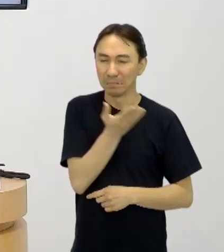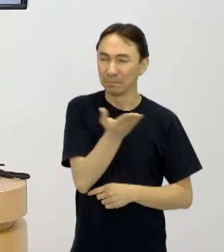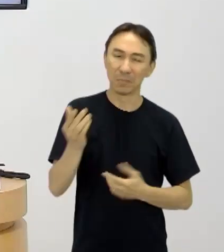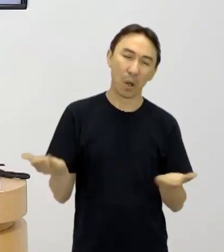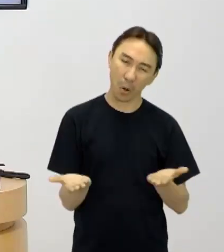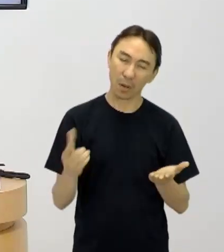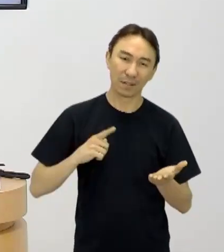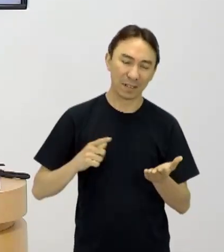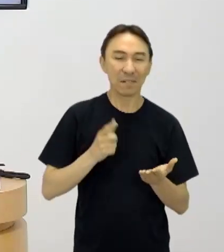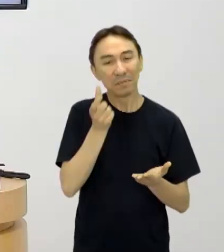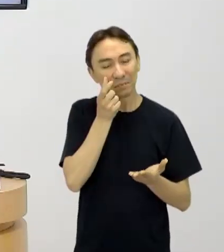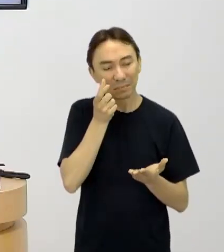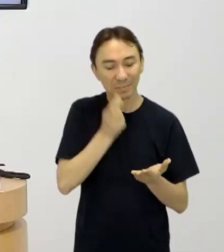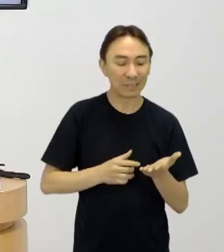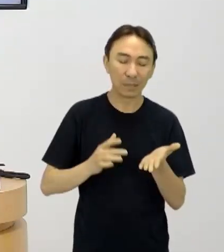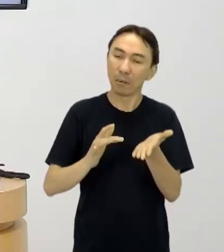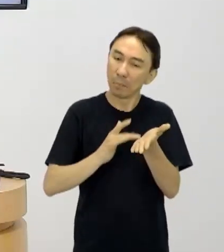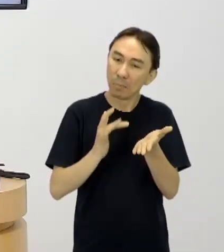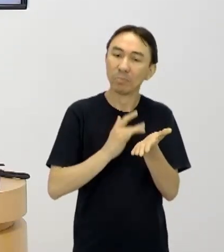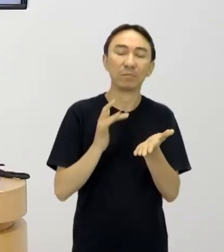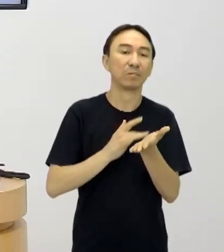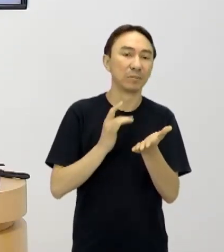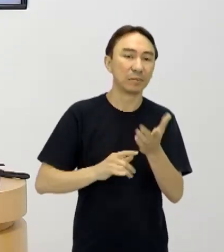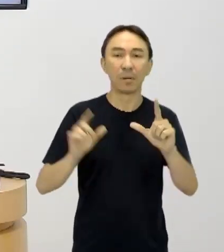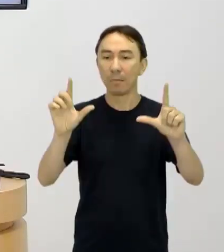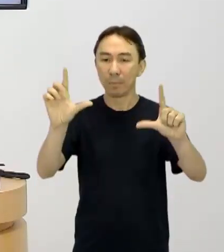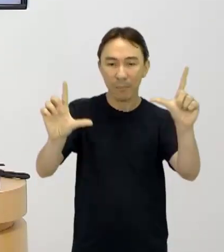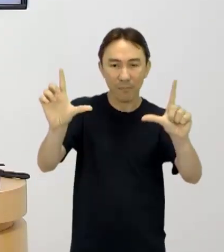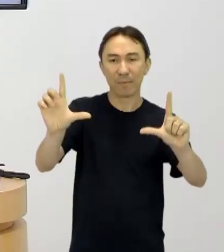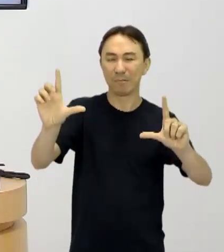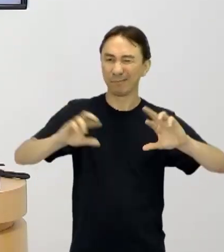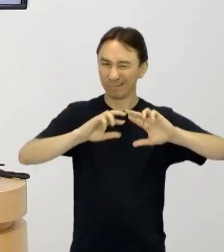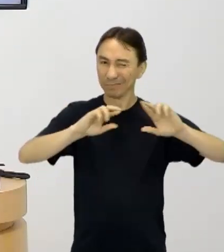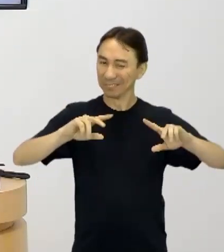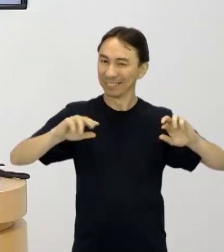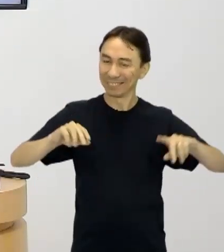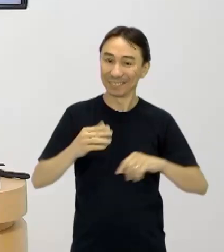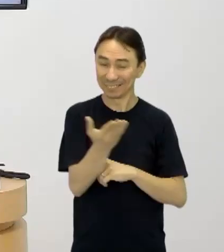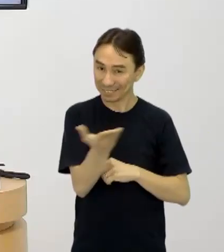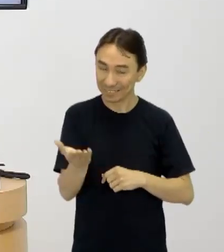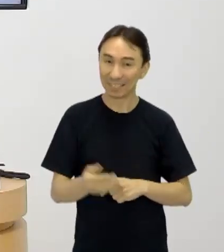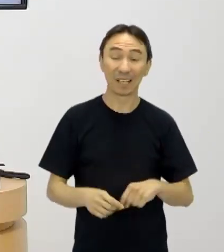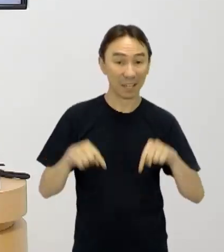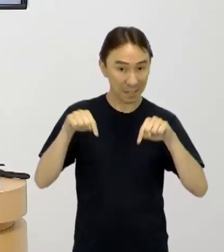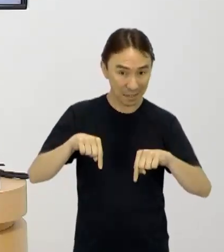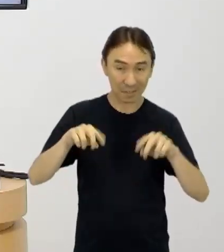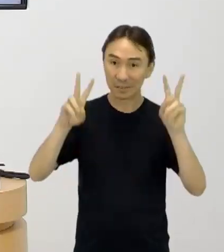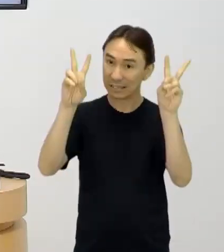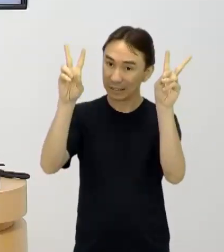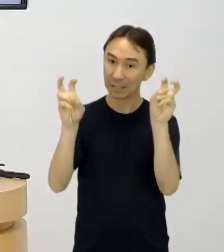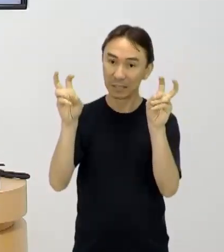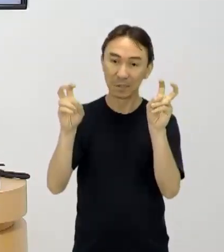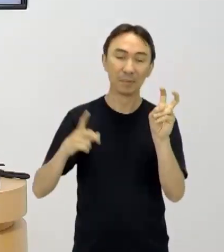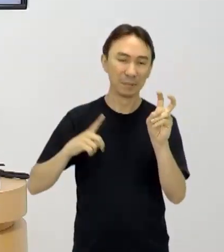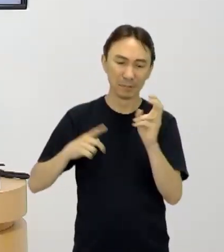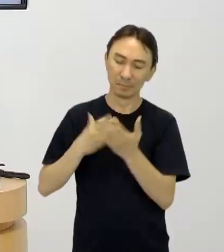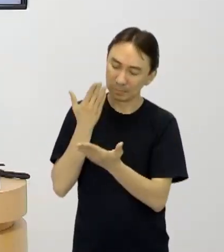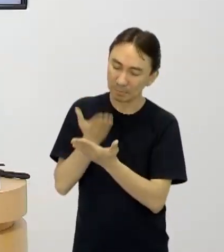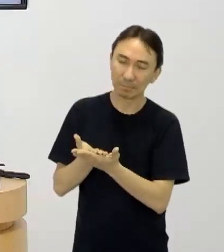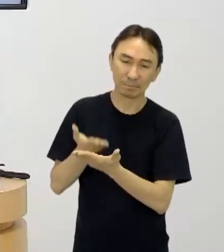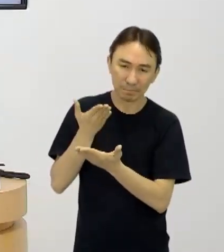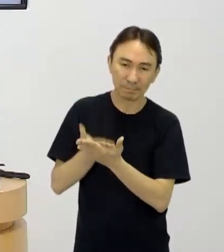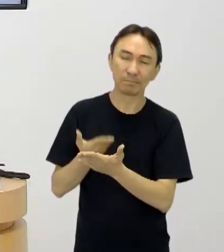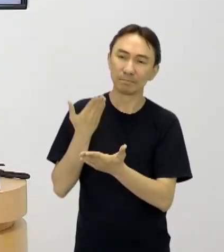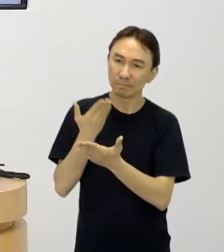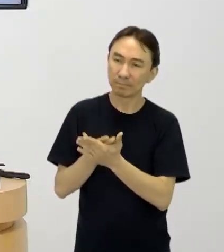aplicativos, telas, enfim. Estamos aí com uma temática que vem numa continuidade de aulas que estamos discutindo. Hoje a gente vai